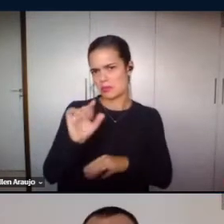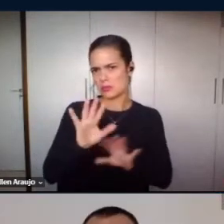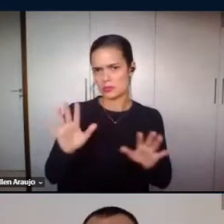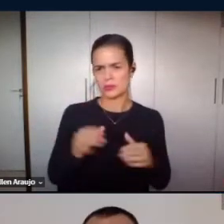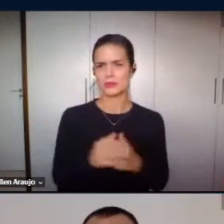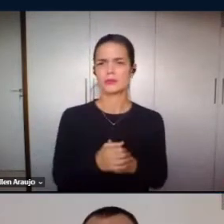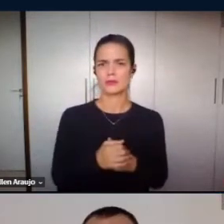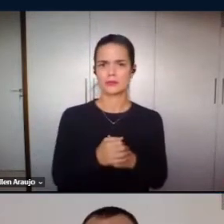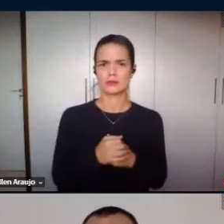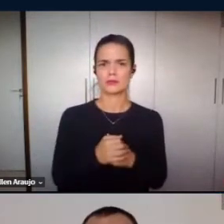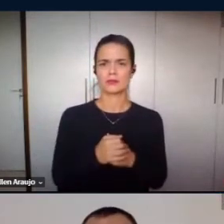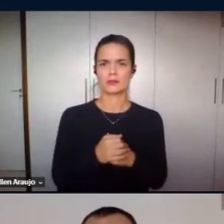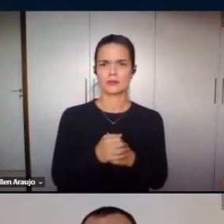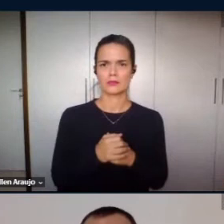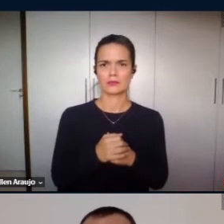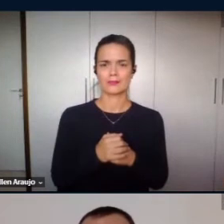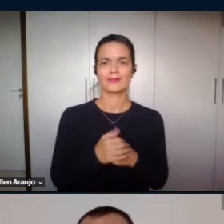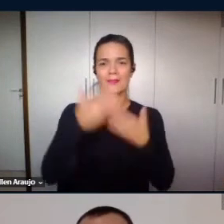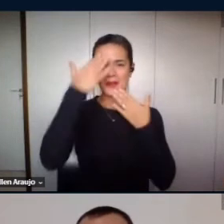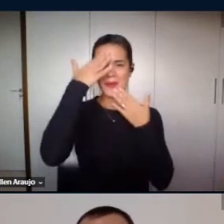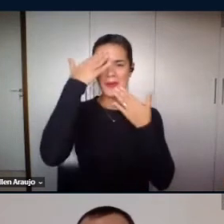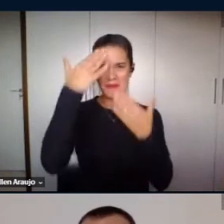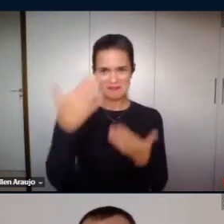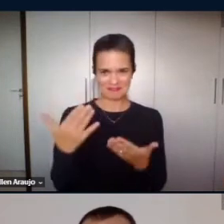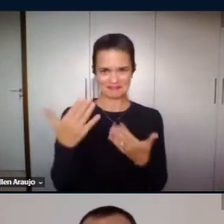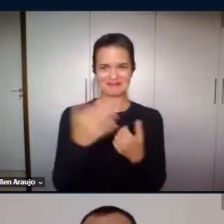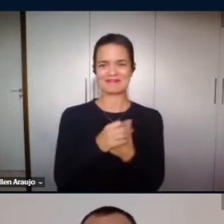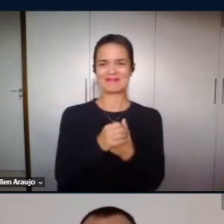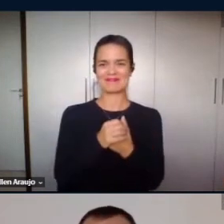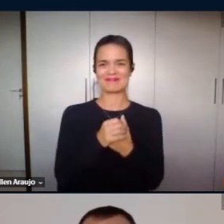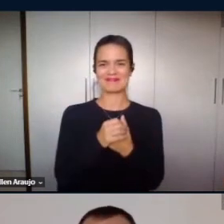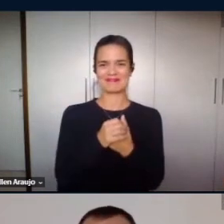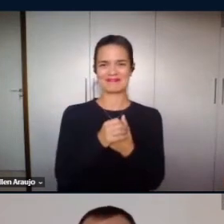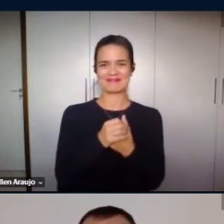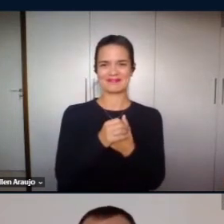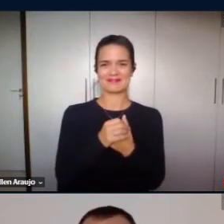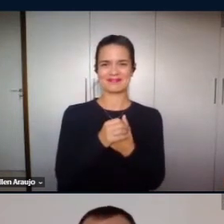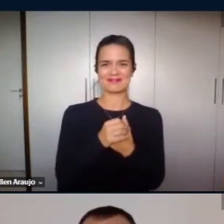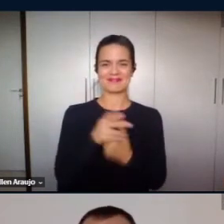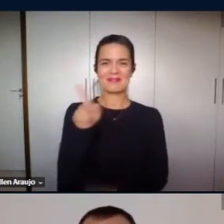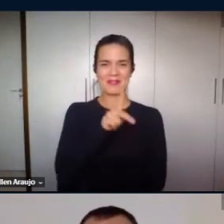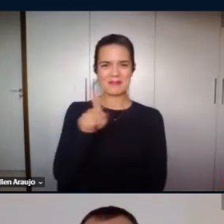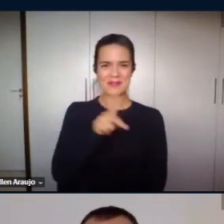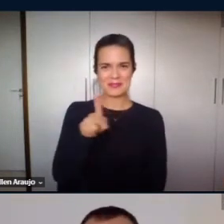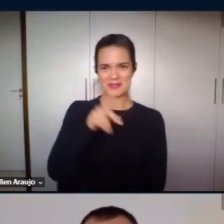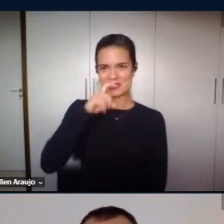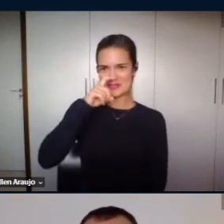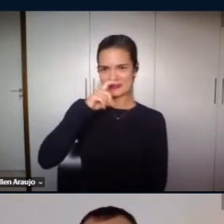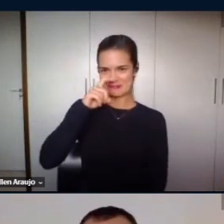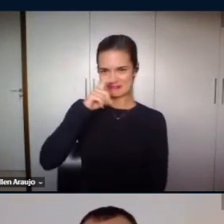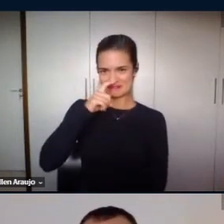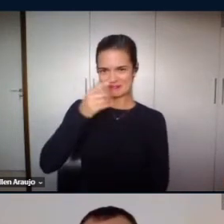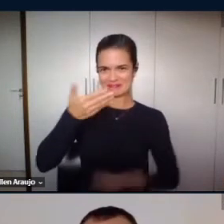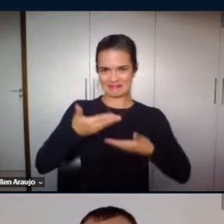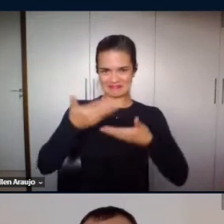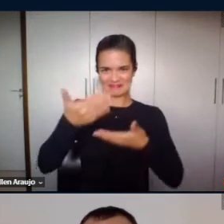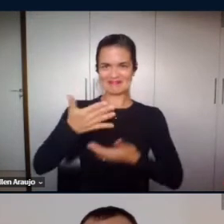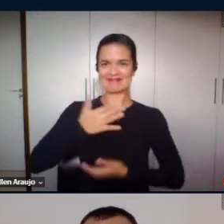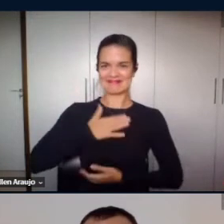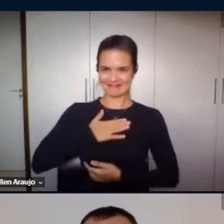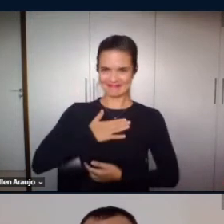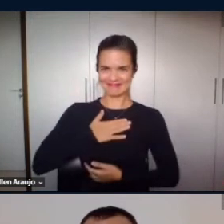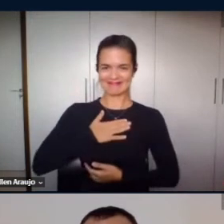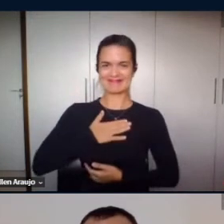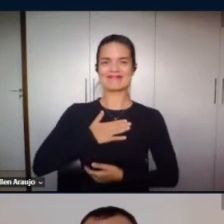Tá certo, então. Muito obrigada. Quero agradecer à professora Emilde pelo convite